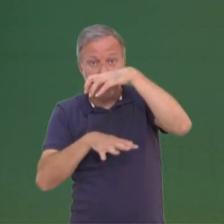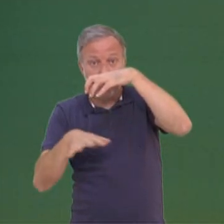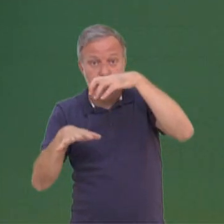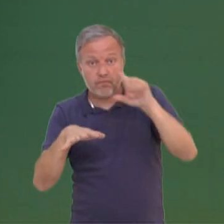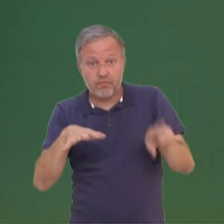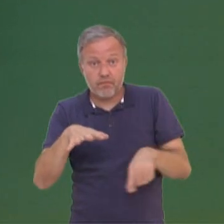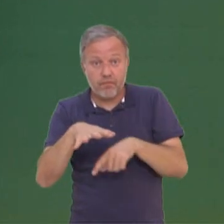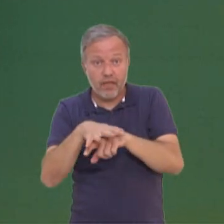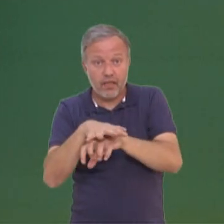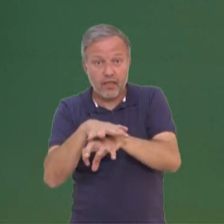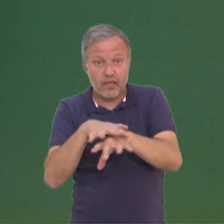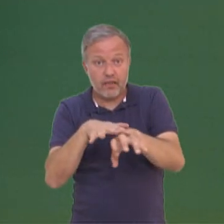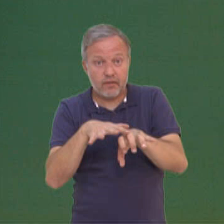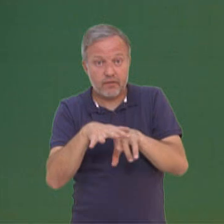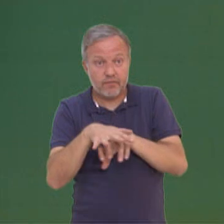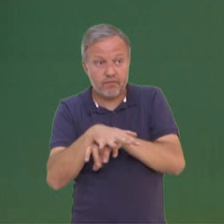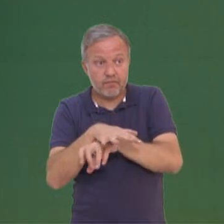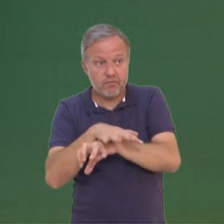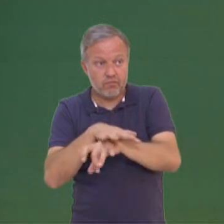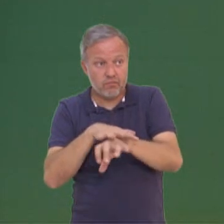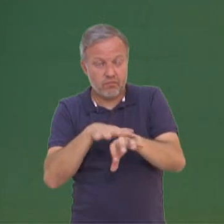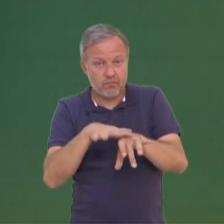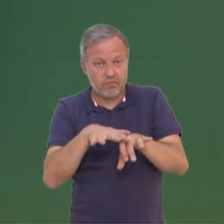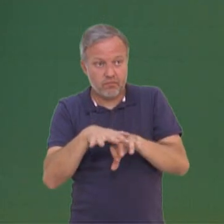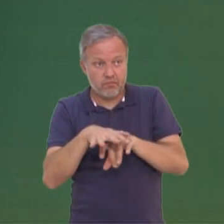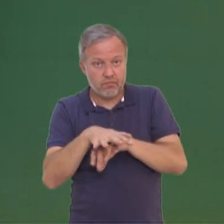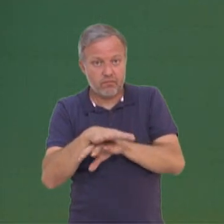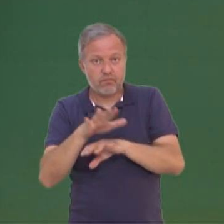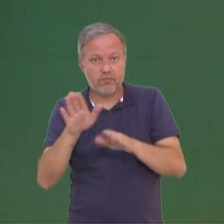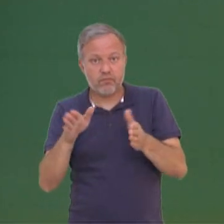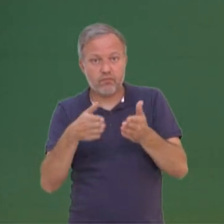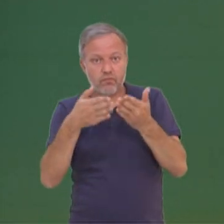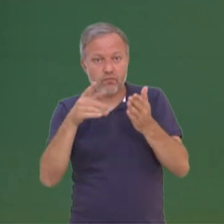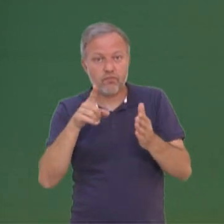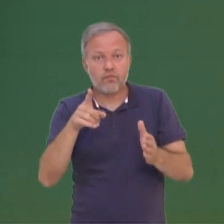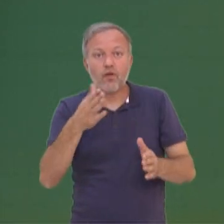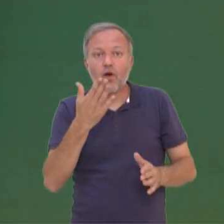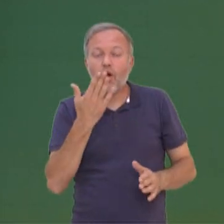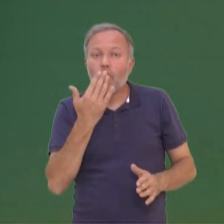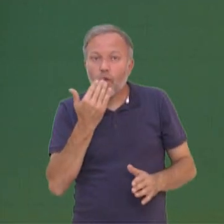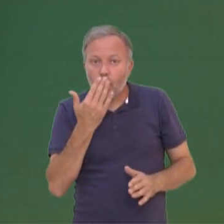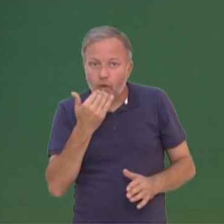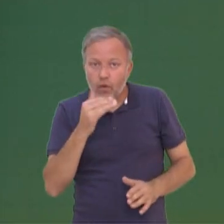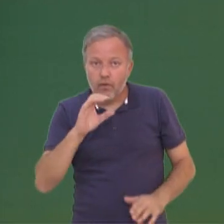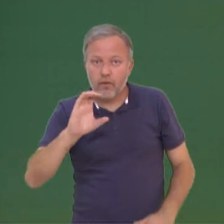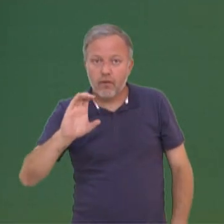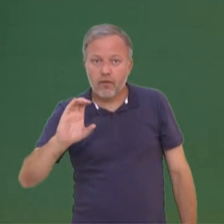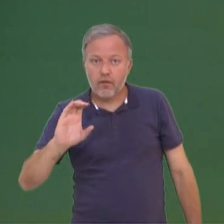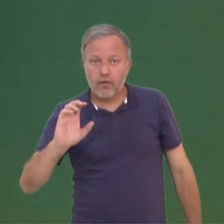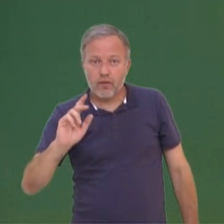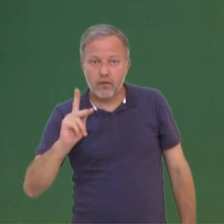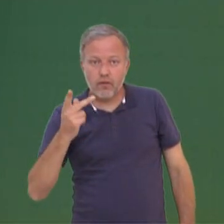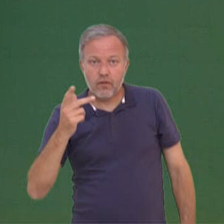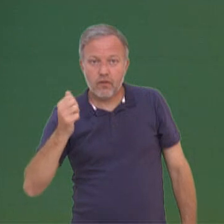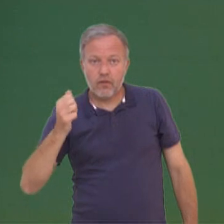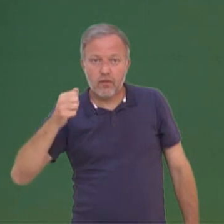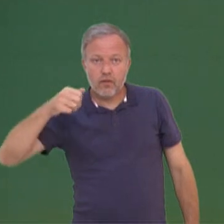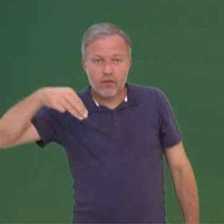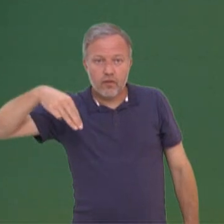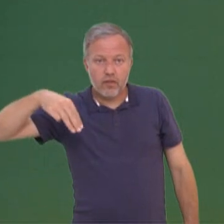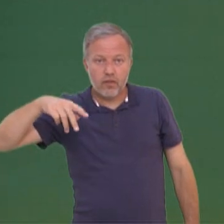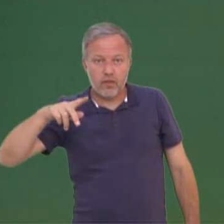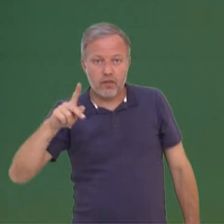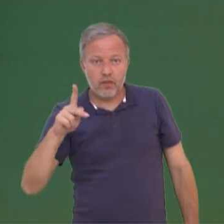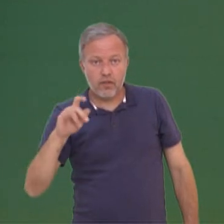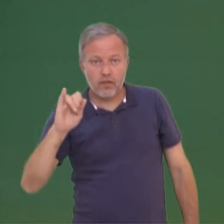matéria morta do solo. Então, por exemplo, quando você come um champignon, você está comendo o órgão reprodutor do champignon. O órgão vegetativo dele